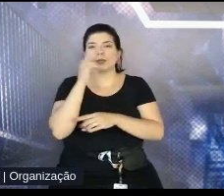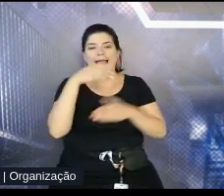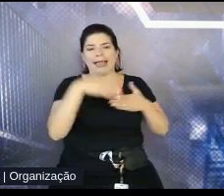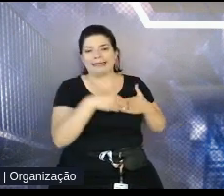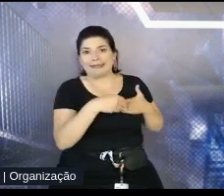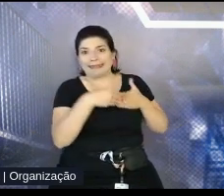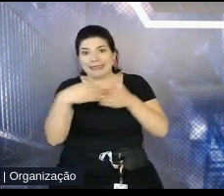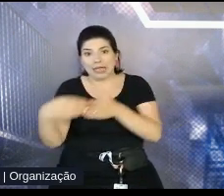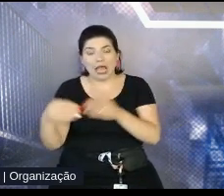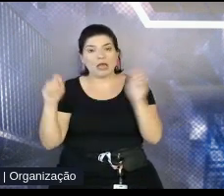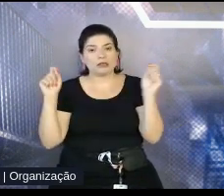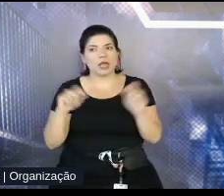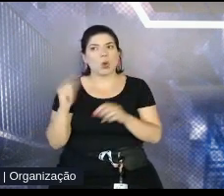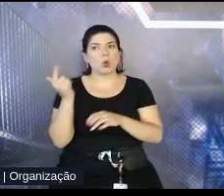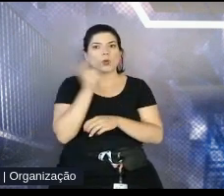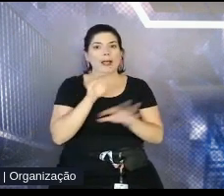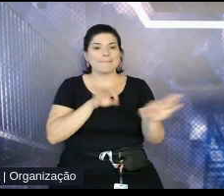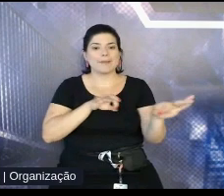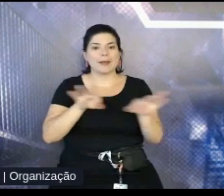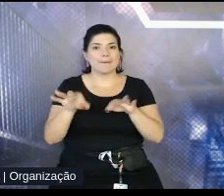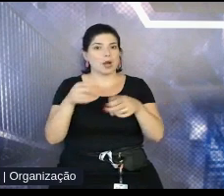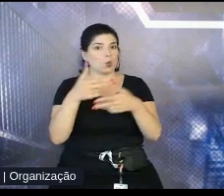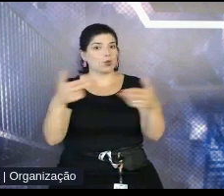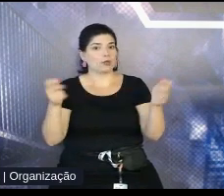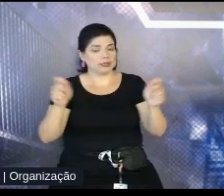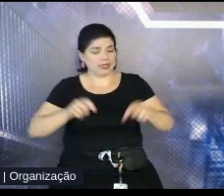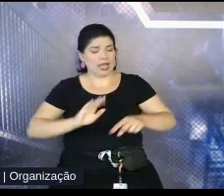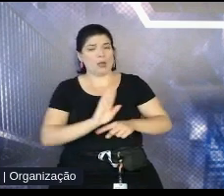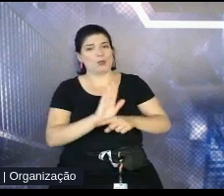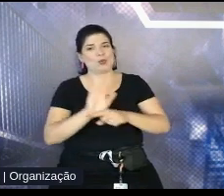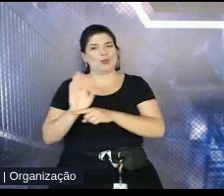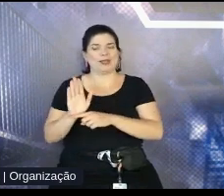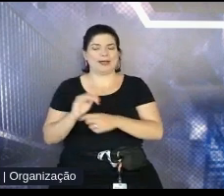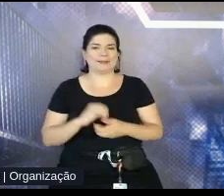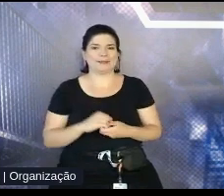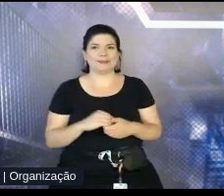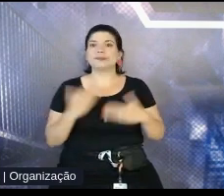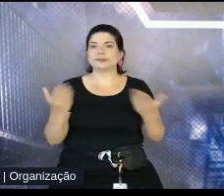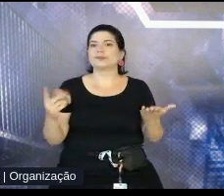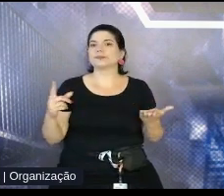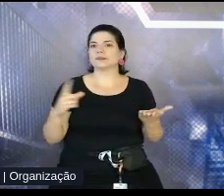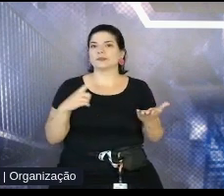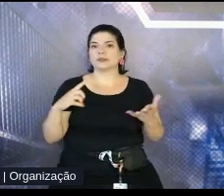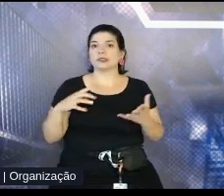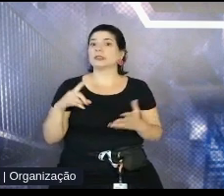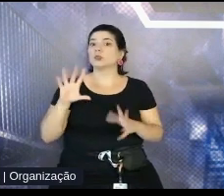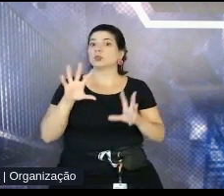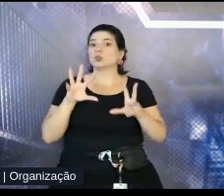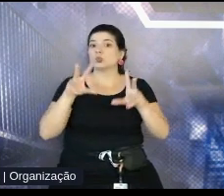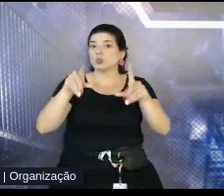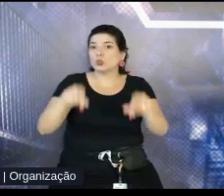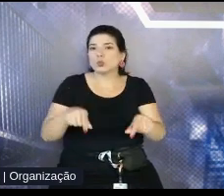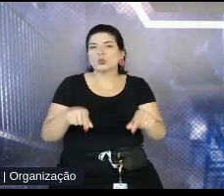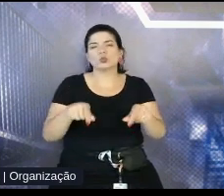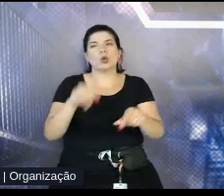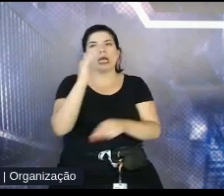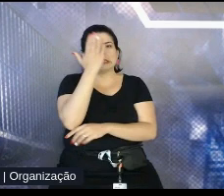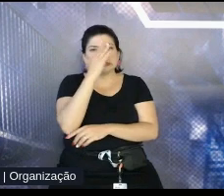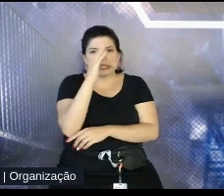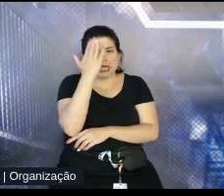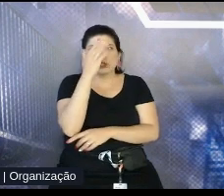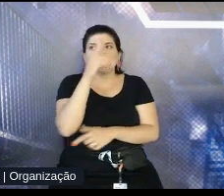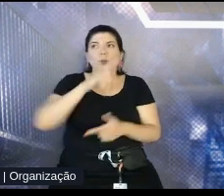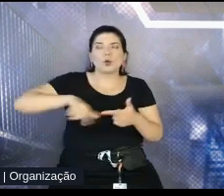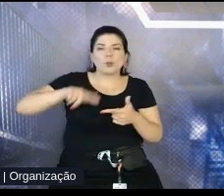estar construindo algo que a gente possa estar colaborando, né? Então, a gente pega todo esse arcabouço, todo esse entendimento da